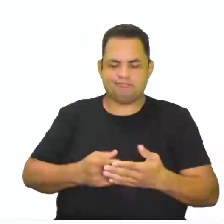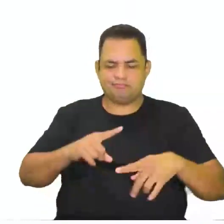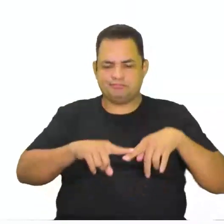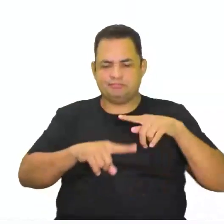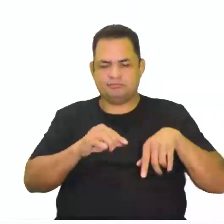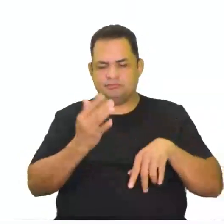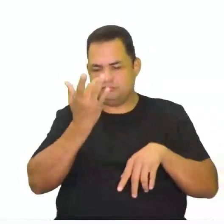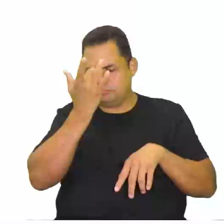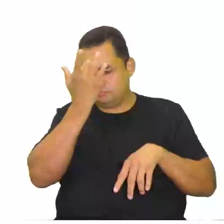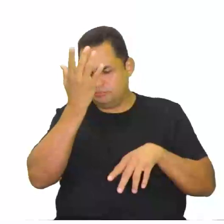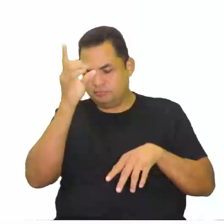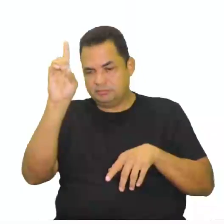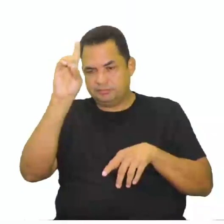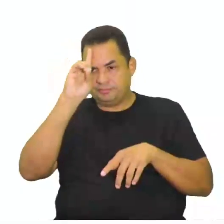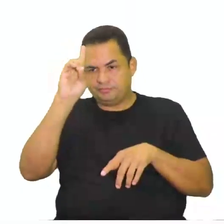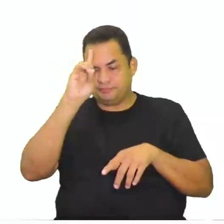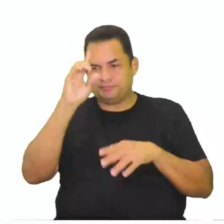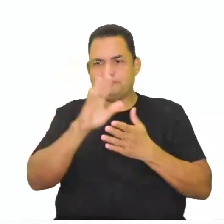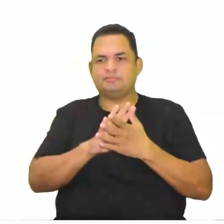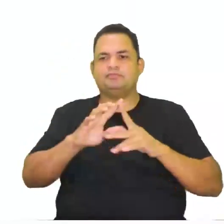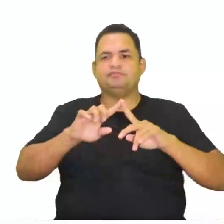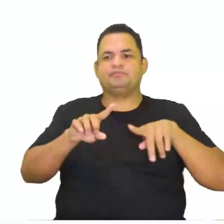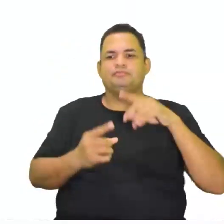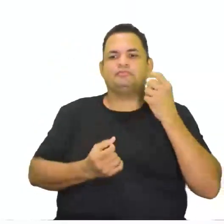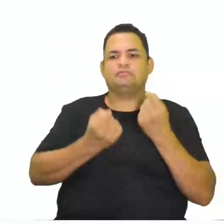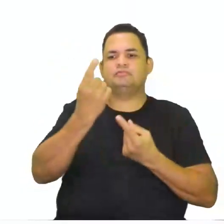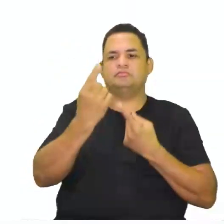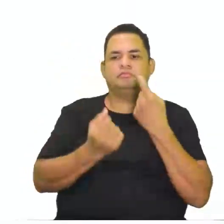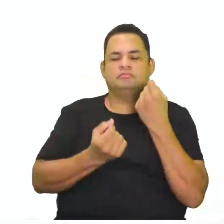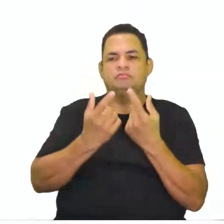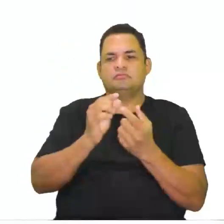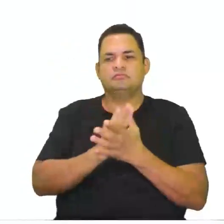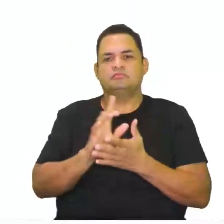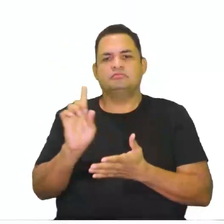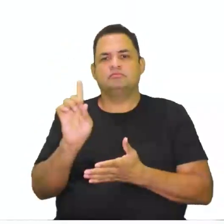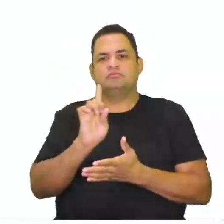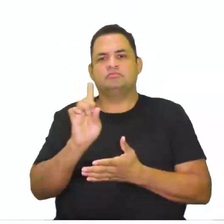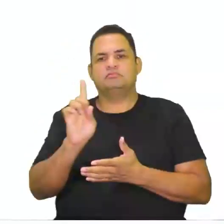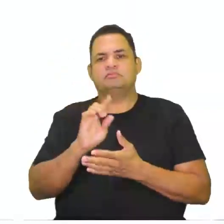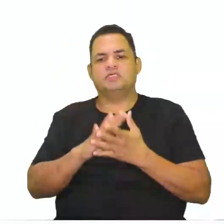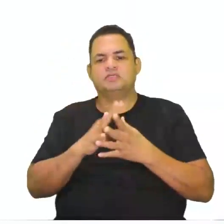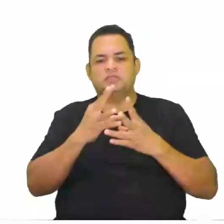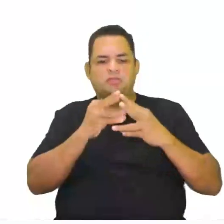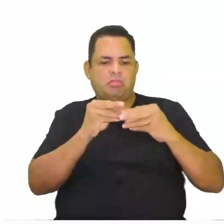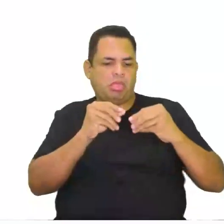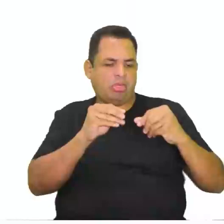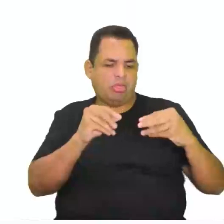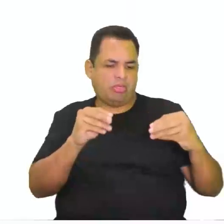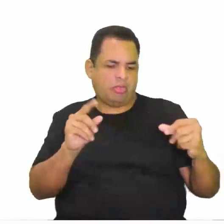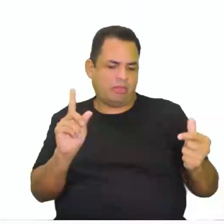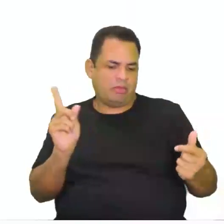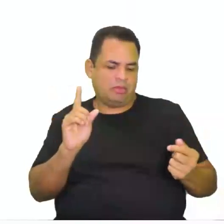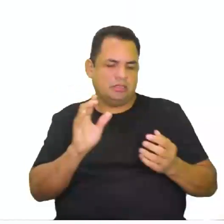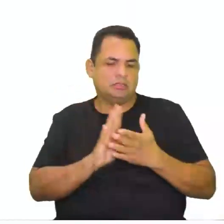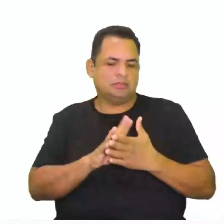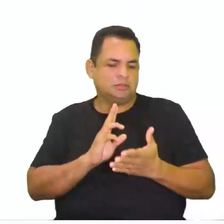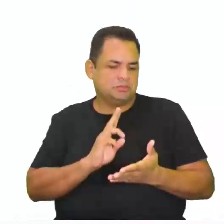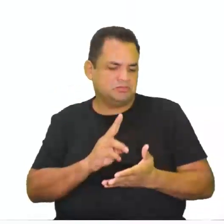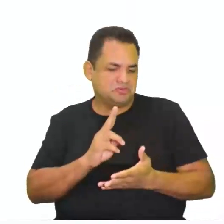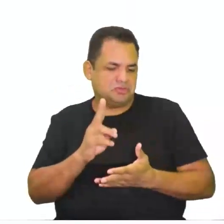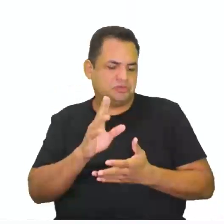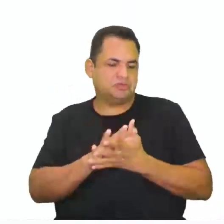que facilitam o nosso dia a dia. Porém, alguns deles, eles não são degradáveis, biodegradáveis, e acabam